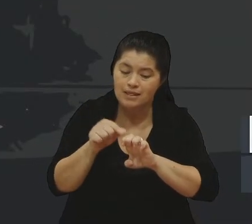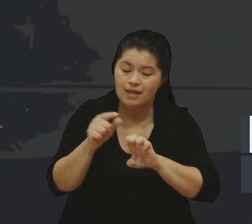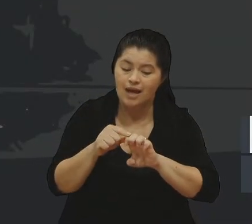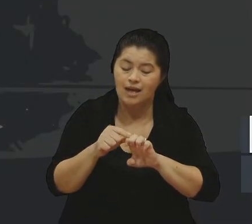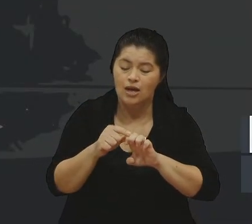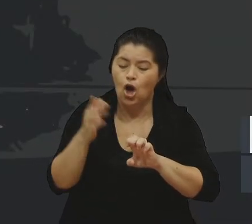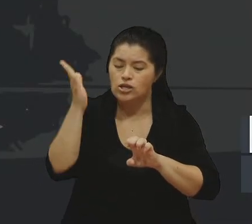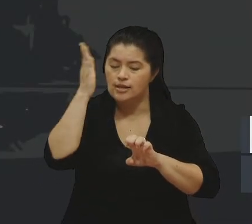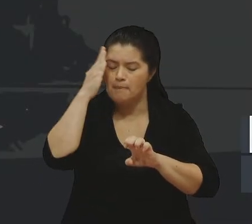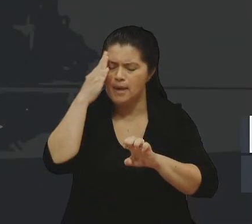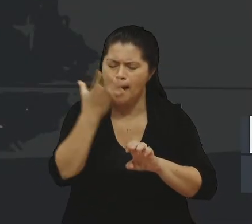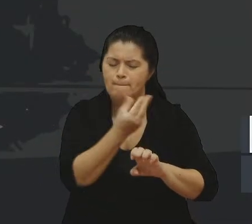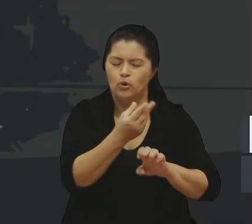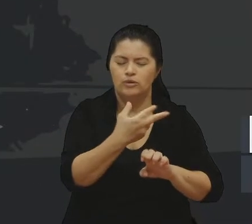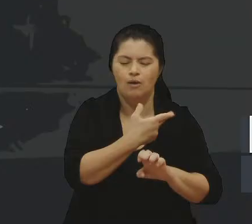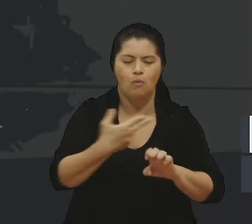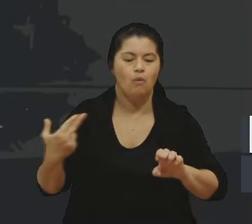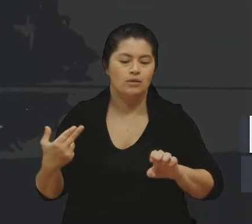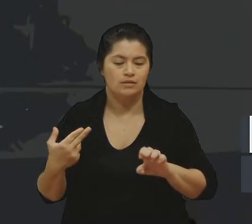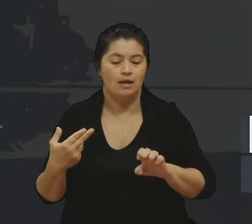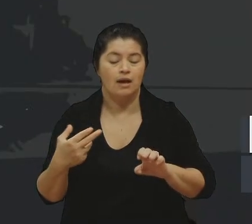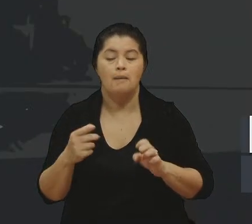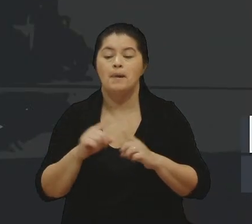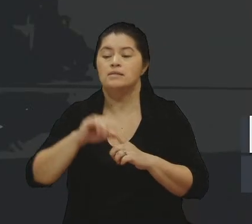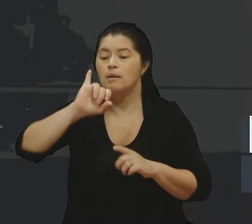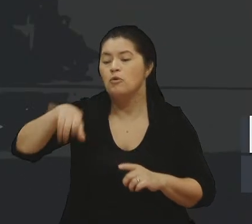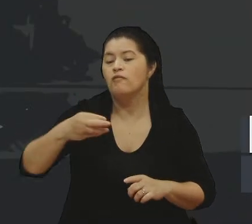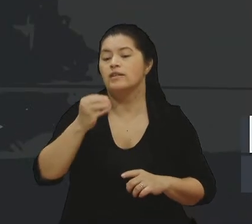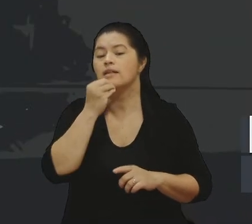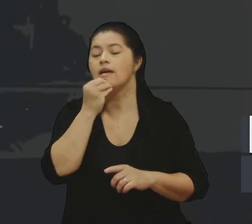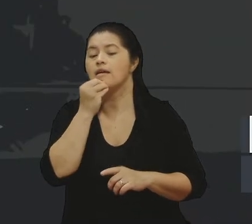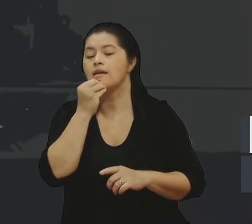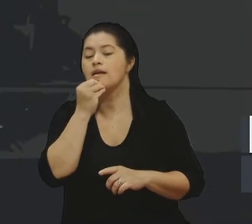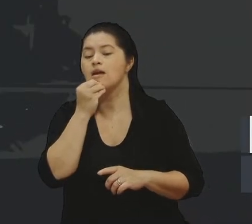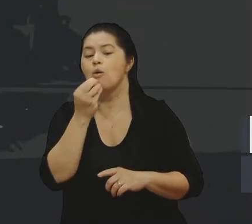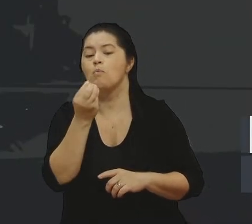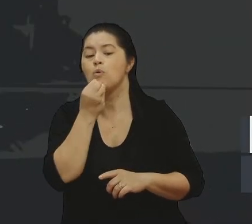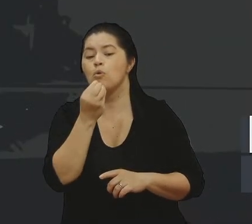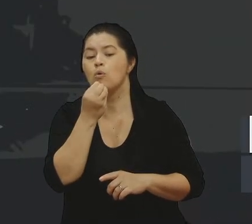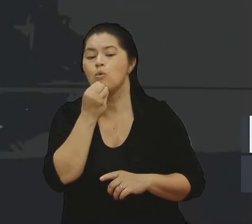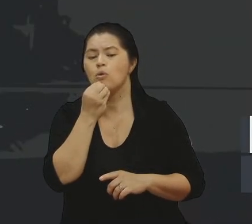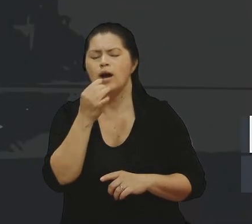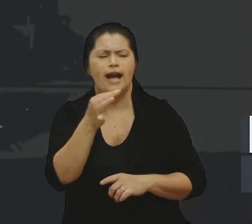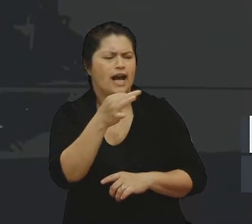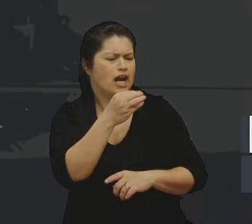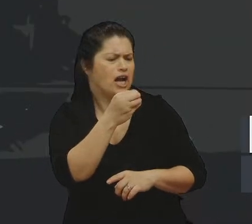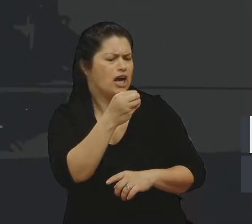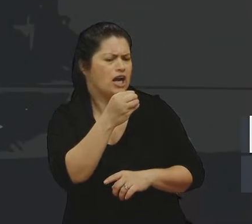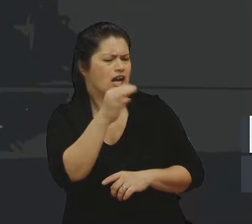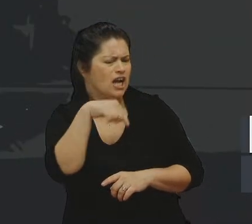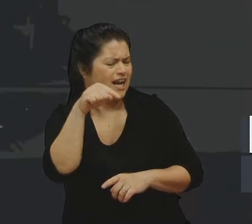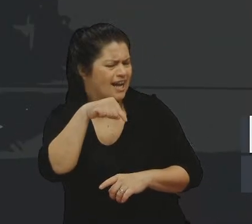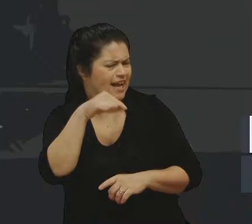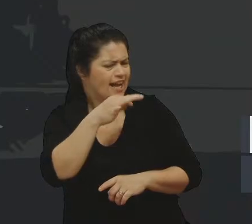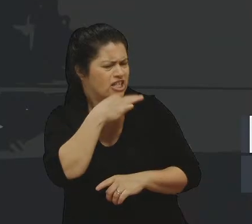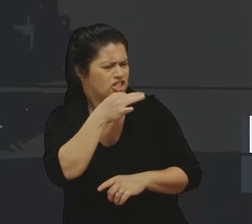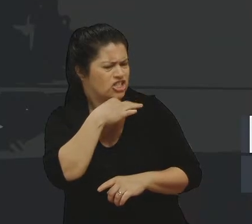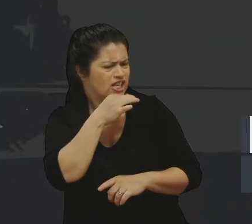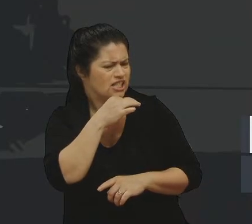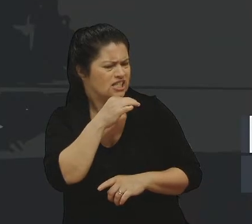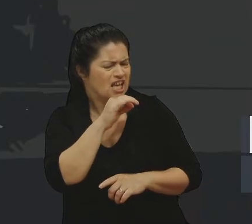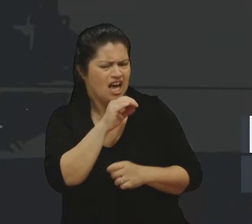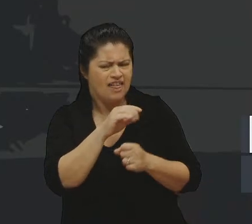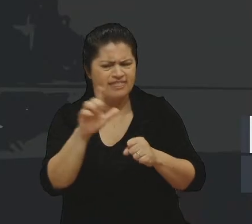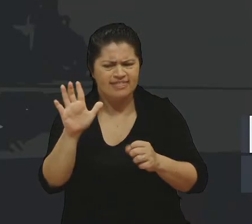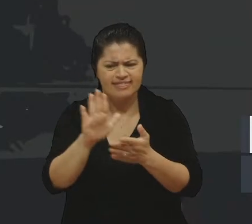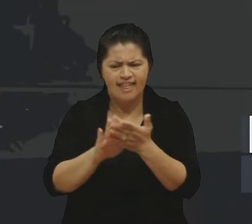estava preparado quando apareceu a oportunidade. O que era a oportunidade? 2013, Caxias do Sul com nenhuma loja de produtos naturais. A gente tinha um pouquinho de